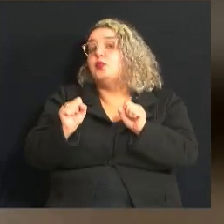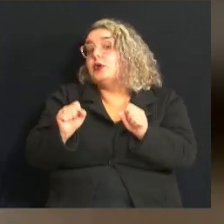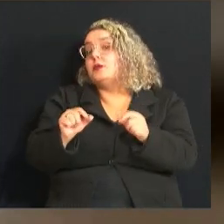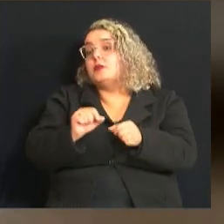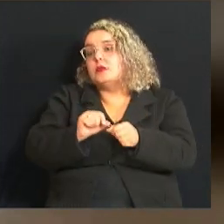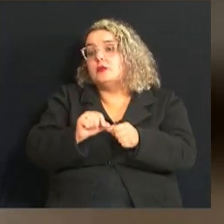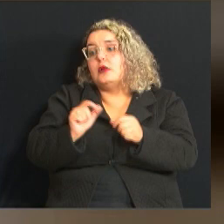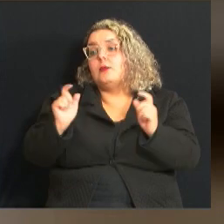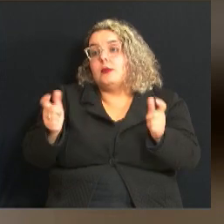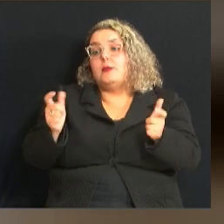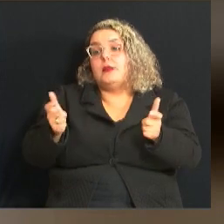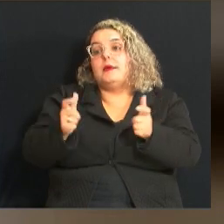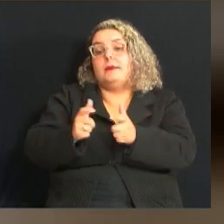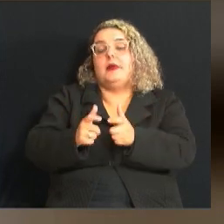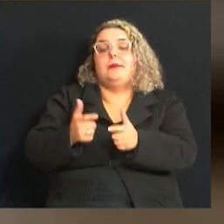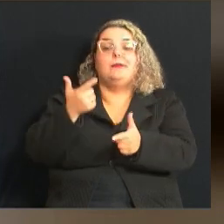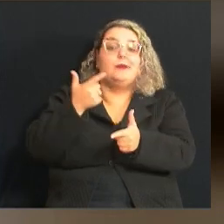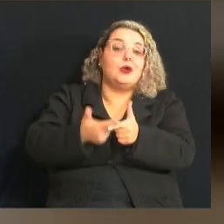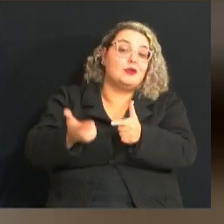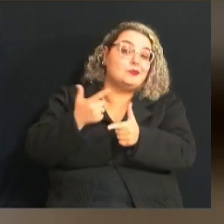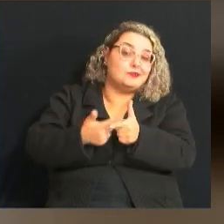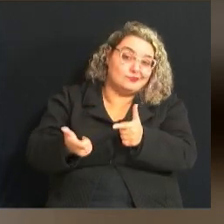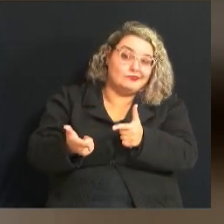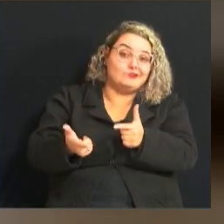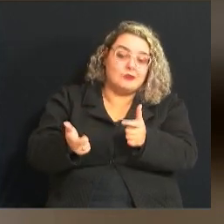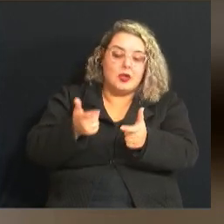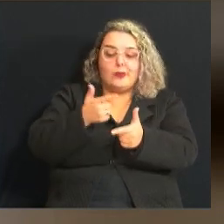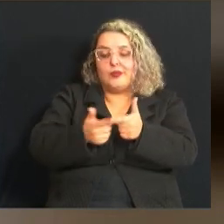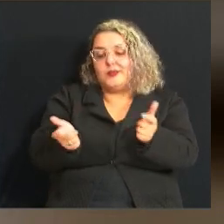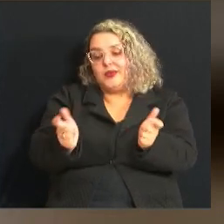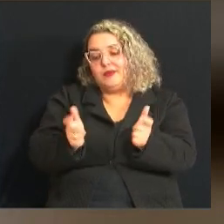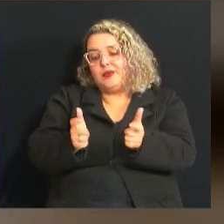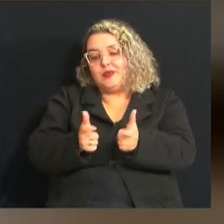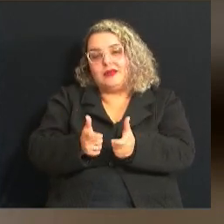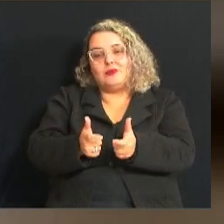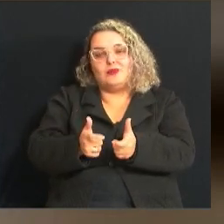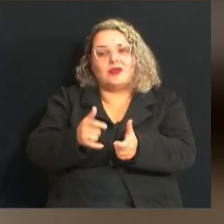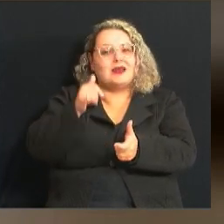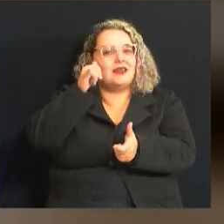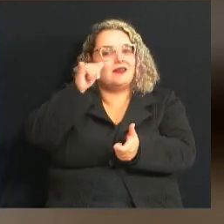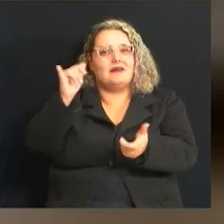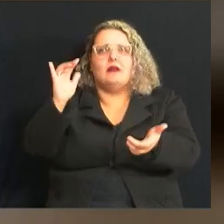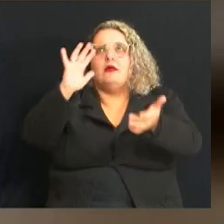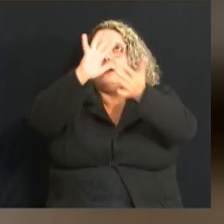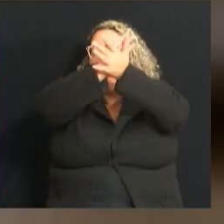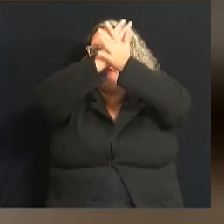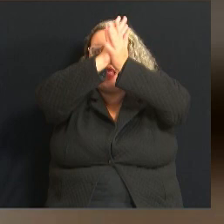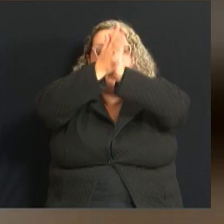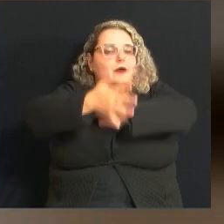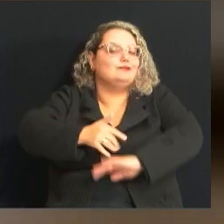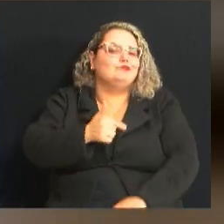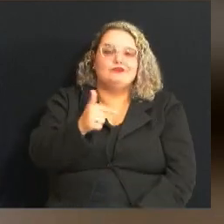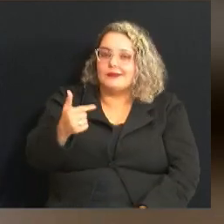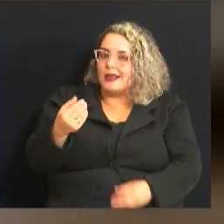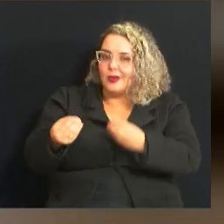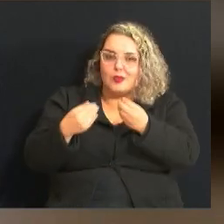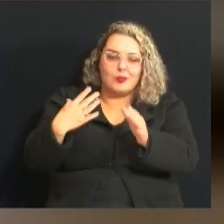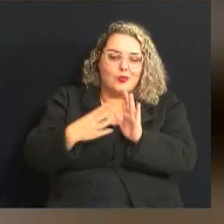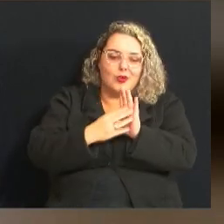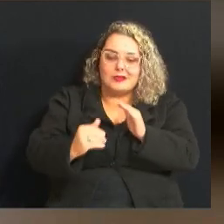reduzir danos, mitigar, porque evitar o desastre não dá mais. O nosso modelo de